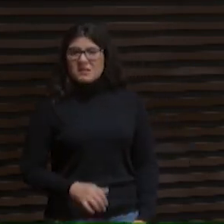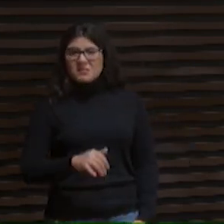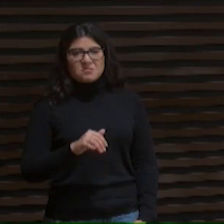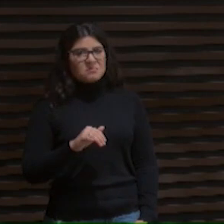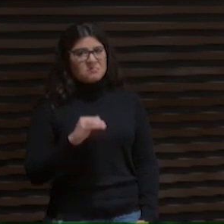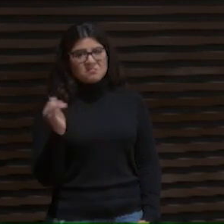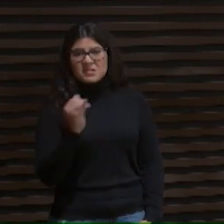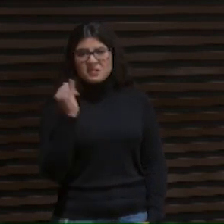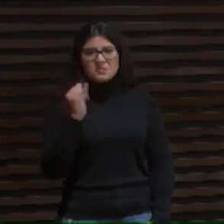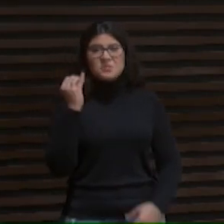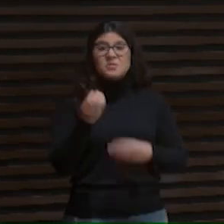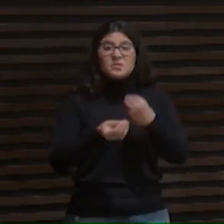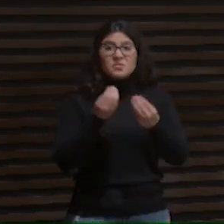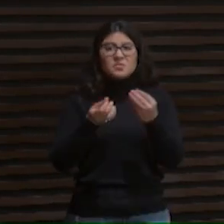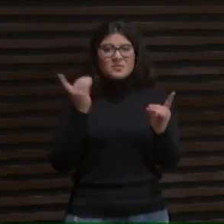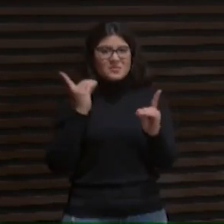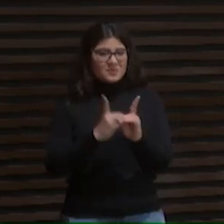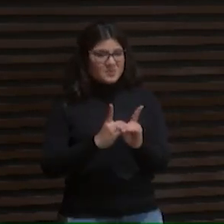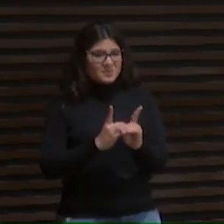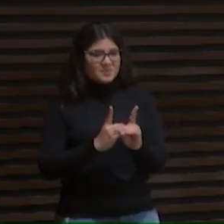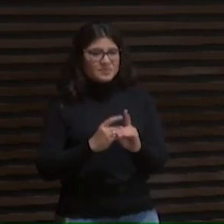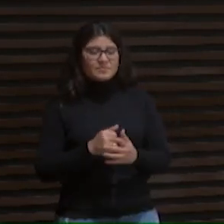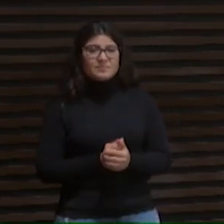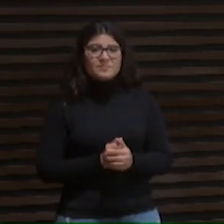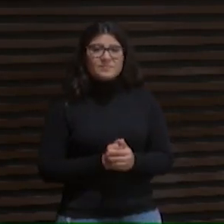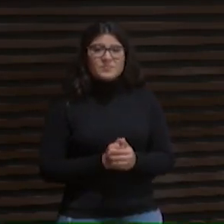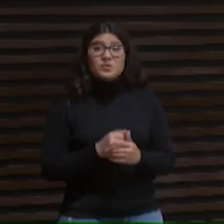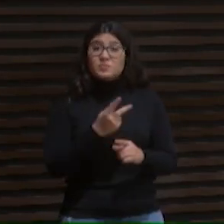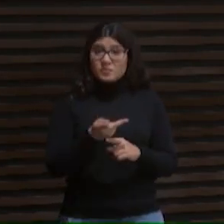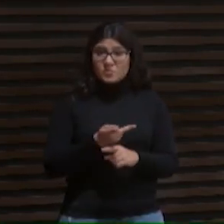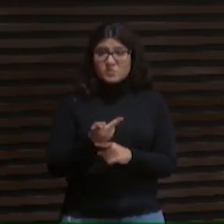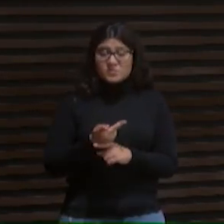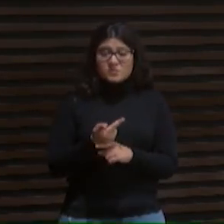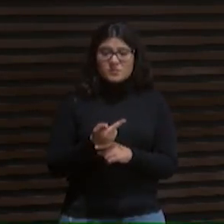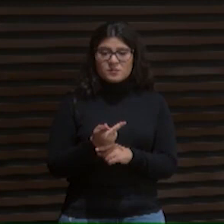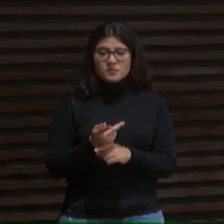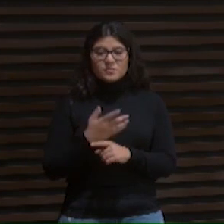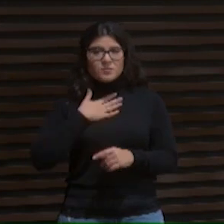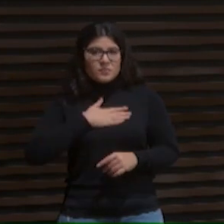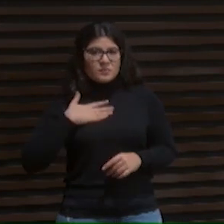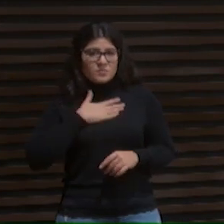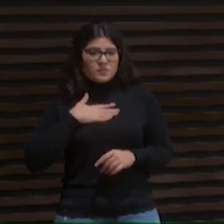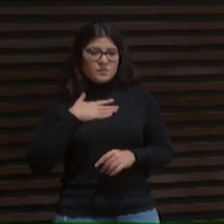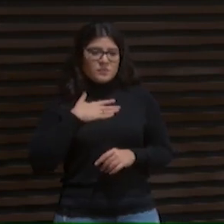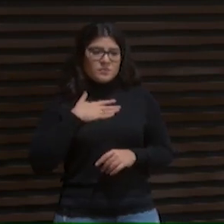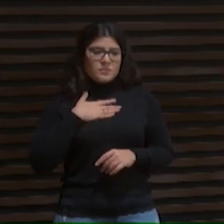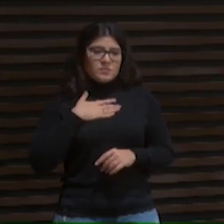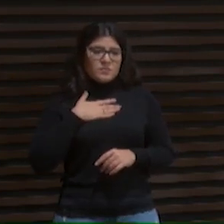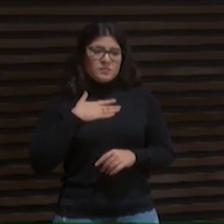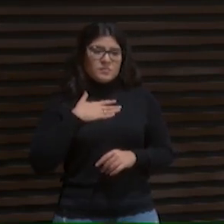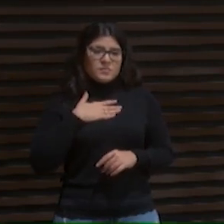muito utilitarista. Não importa o que, eu busco o prazer e é ali que eu